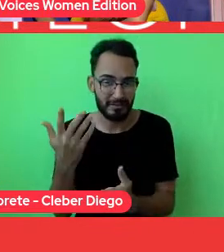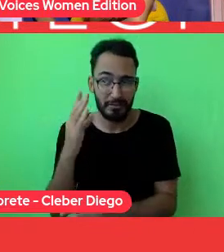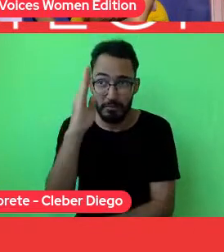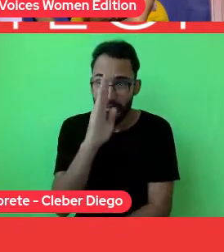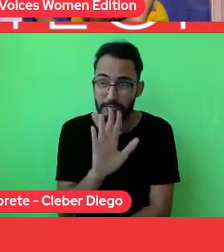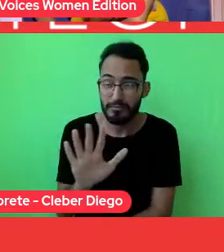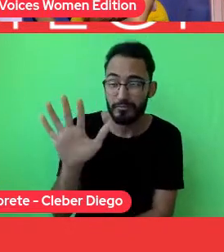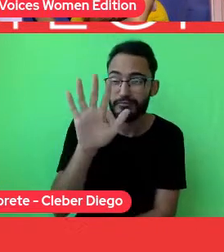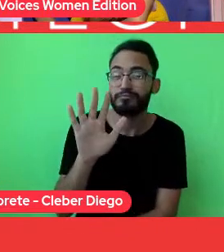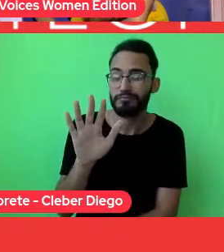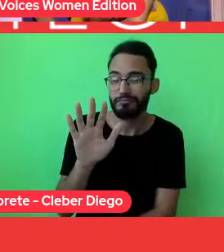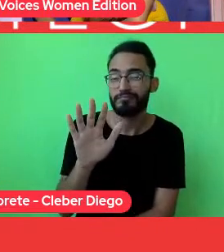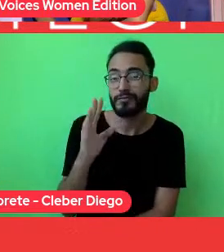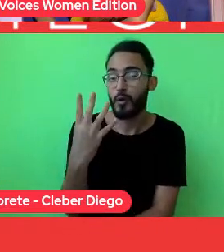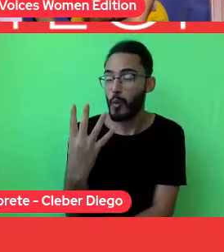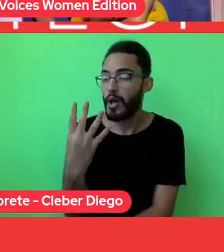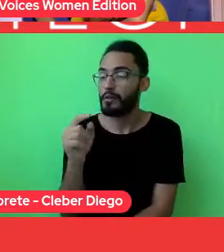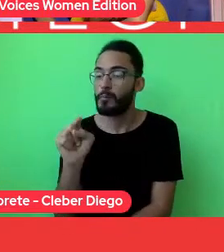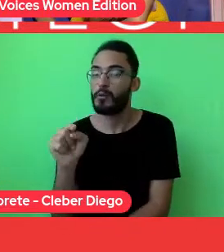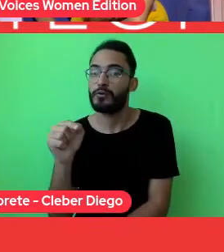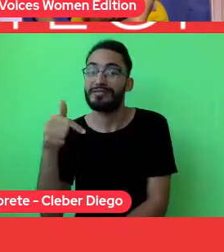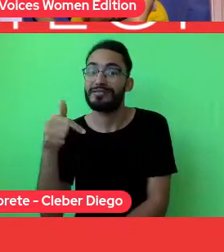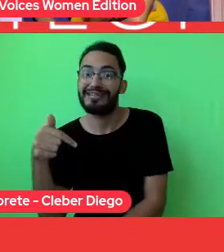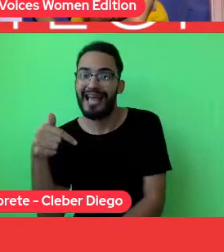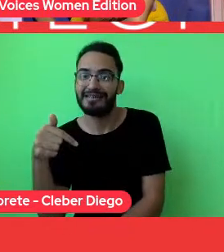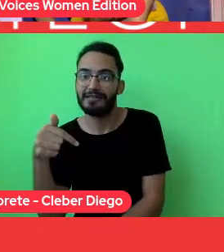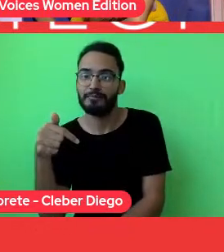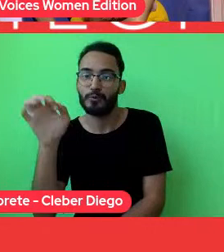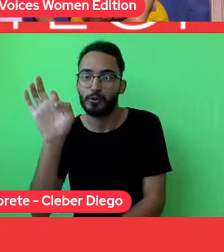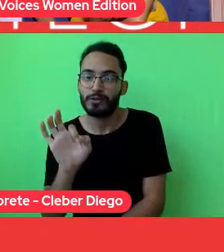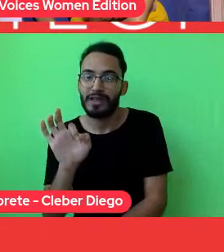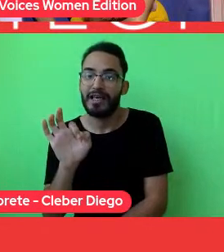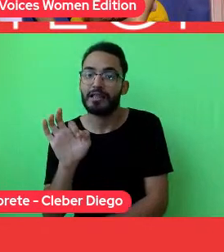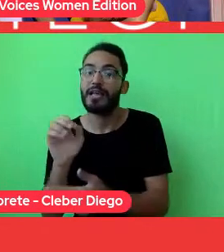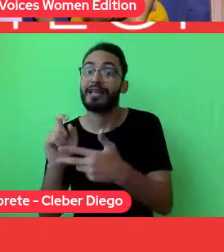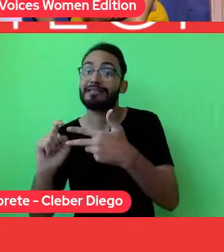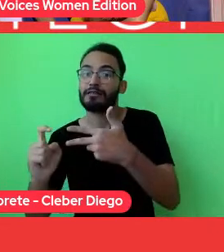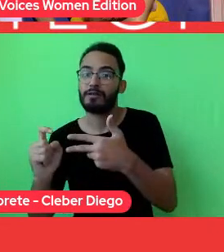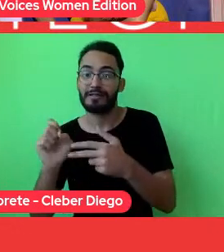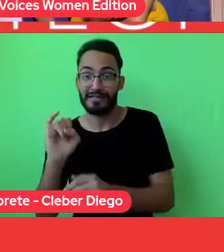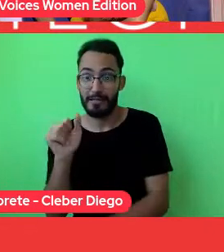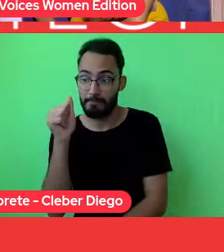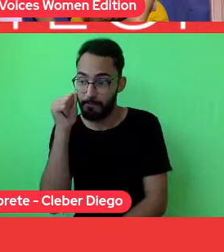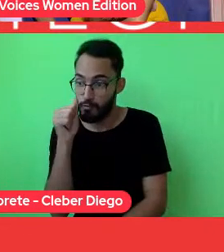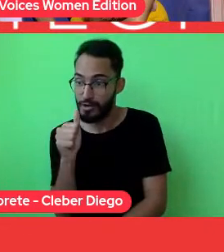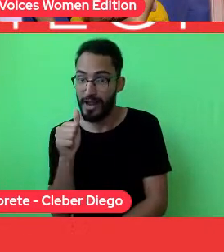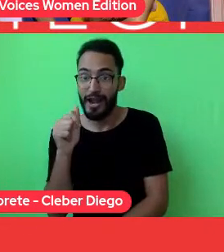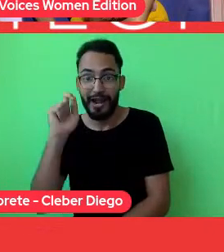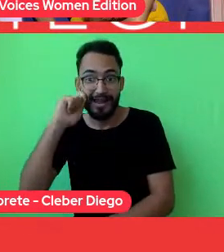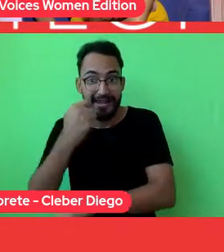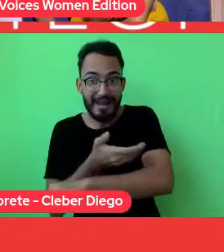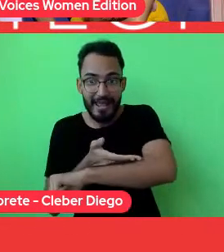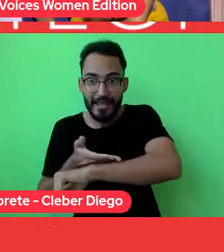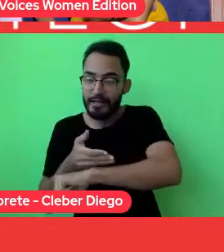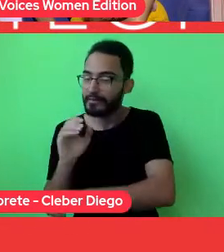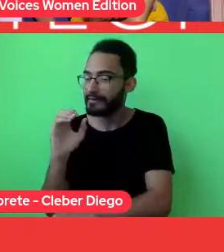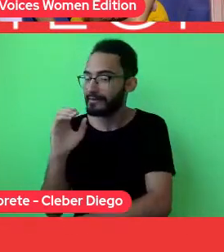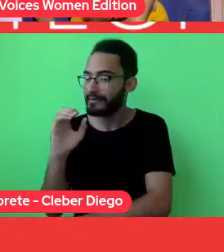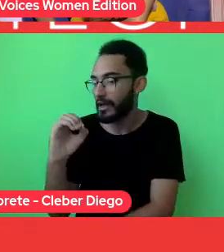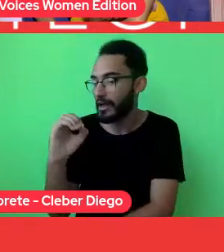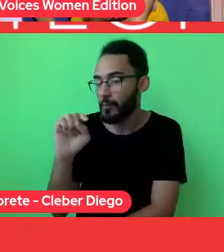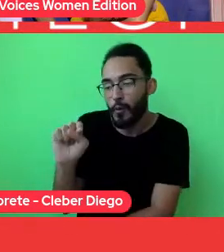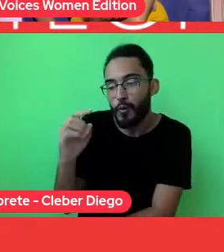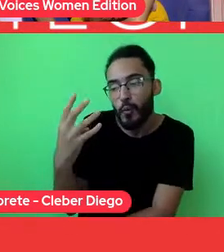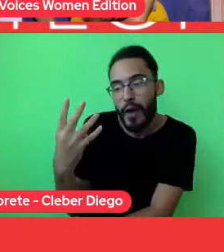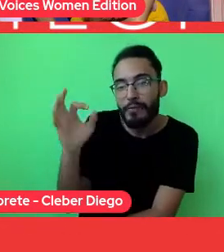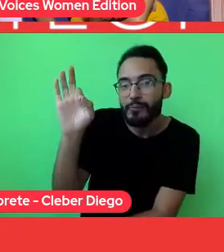né, 4,7% em cargos executivos, e quando a gente junta mulher negra, né, a gente está falando de 0,4%